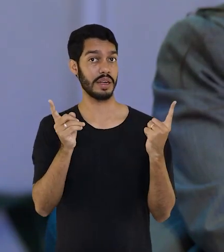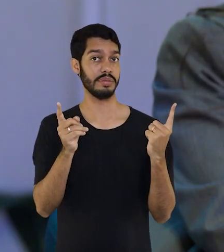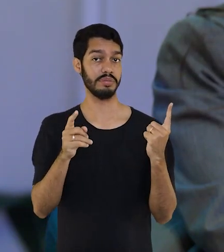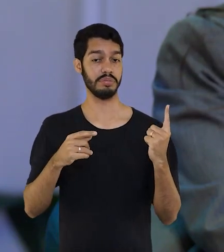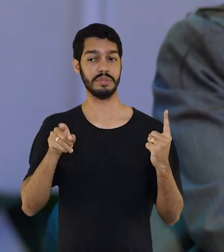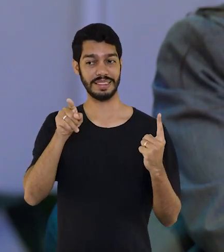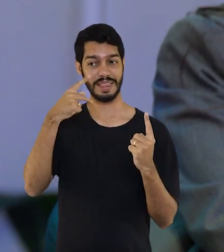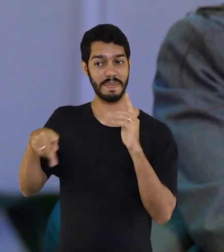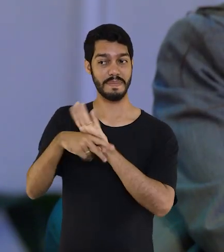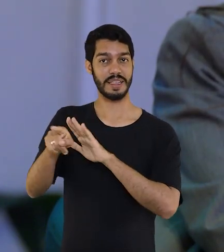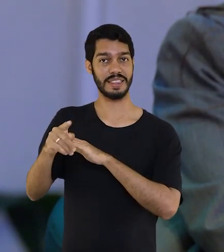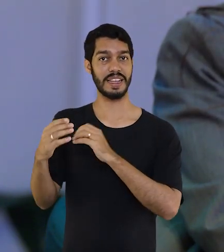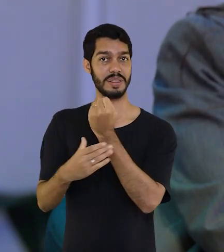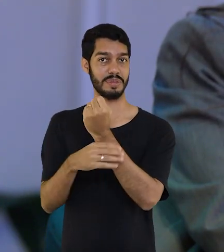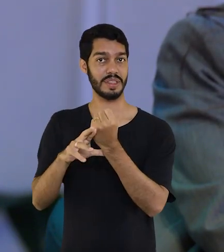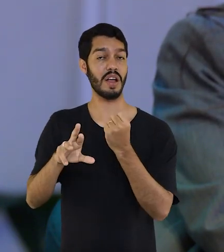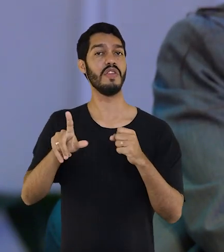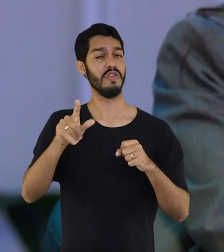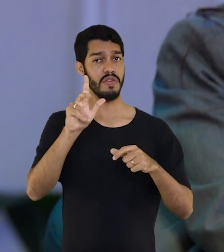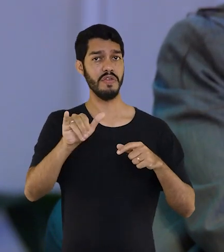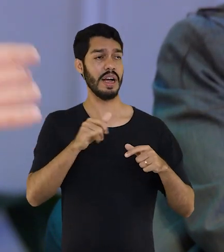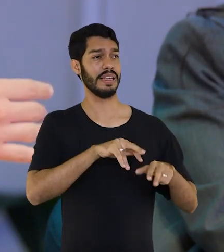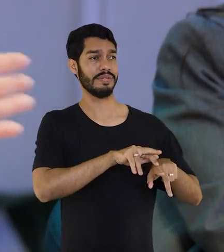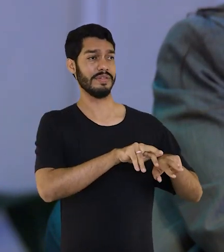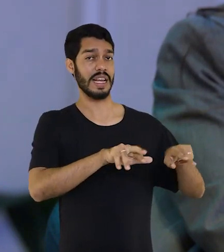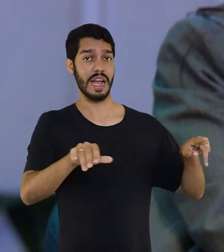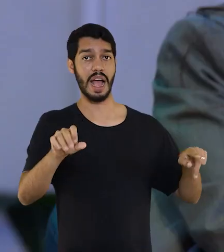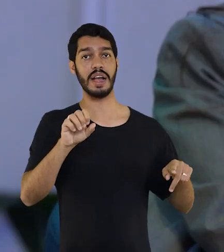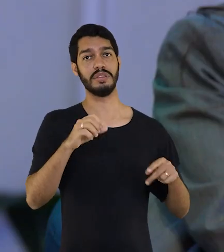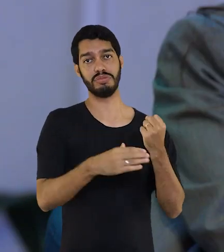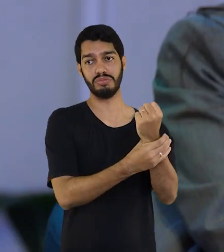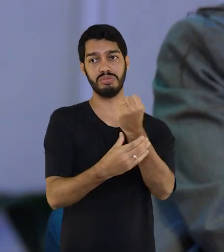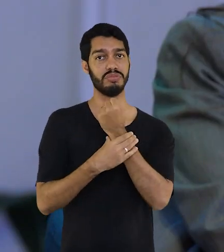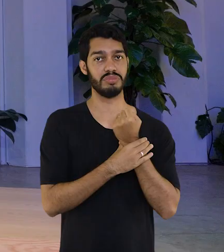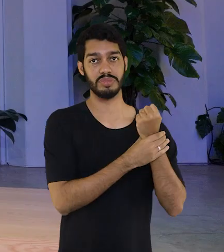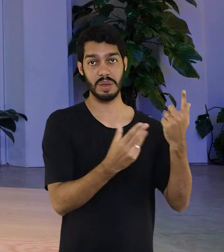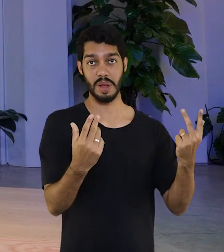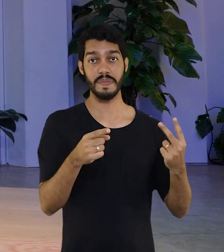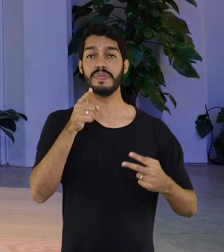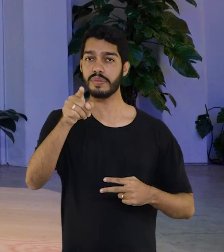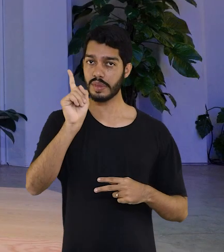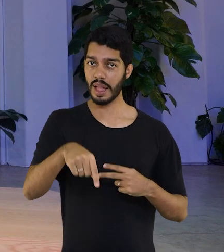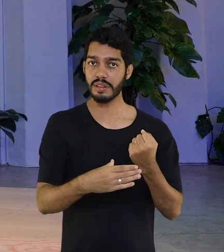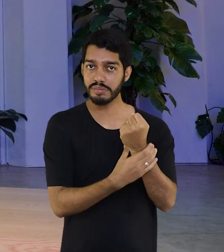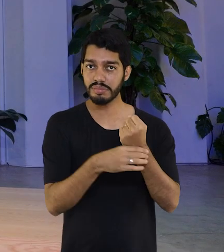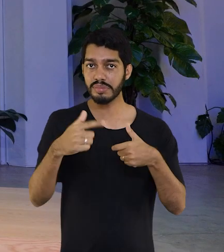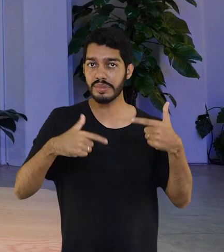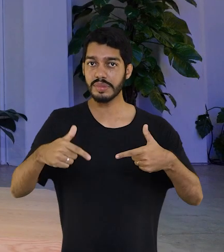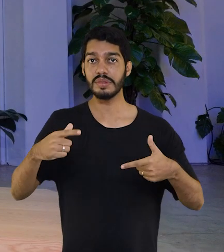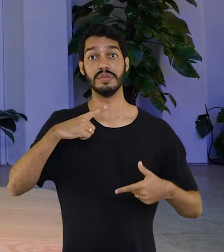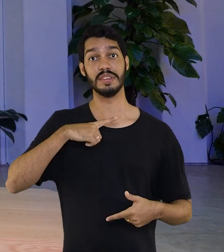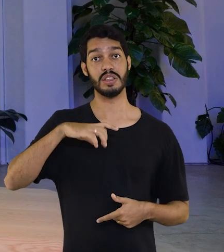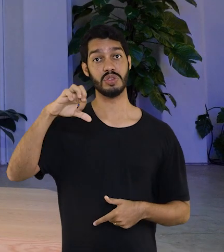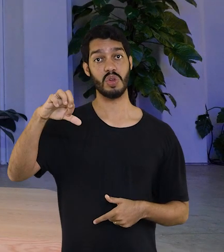funcionário seu, não da seguradora. E, por definição, ele vai trabalhar com várias seguradoras ao mesmo tempo. Então, se você é uma seguradora, o seu ponto